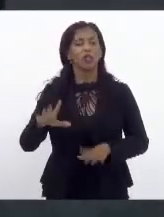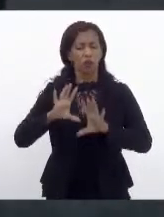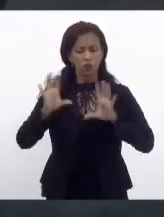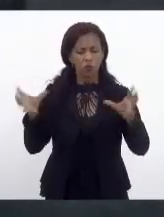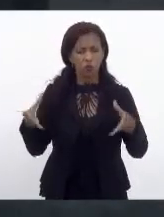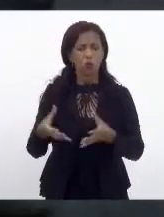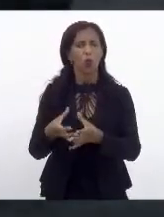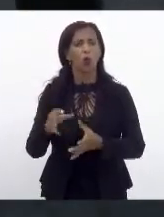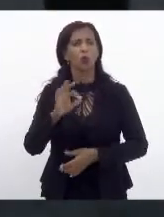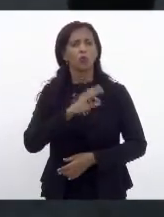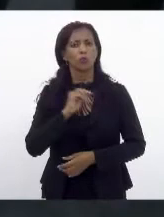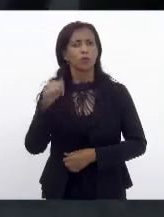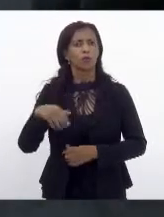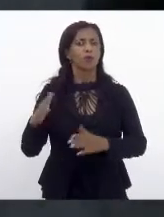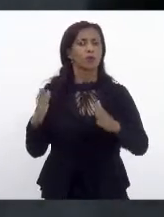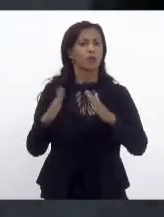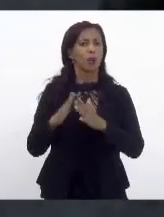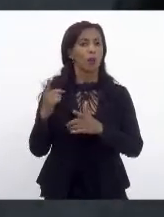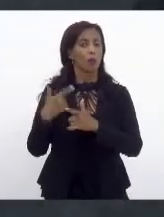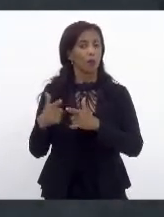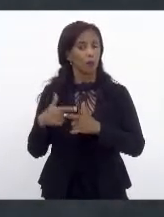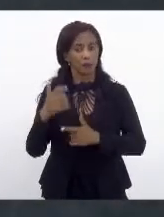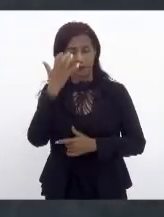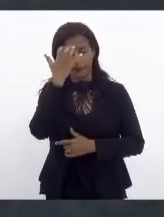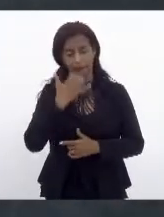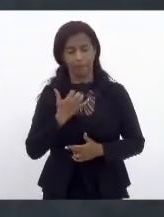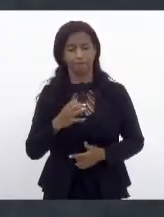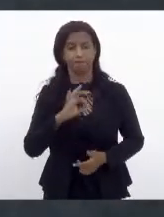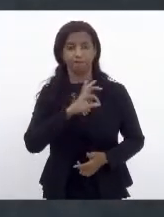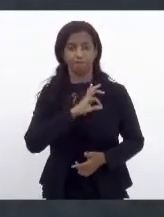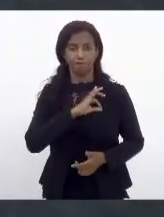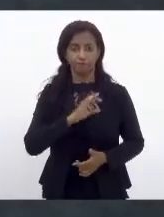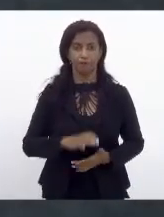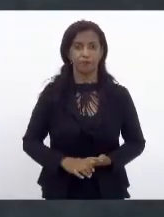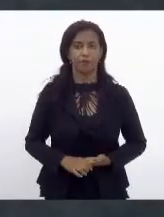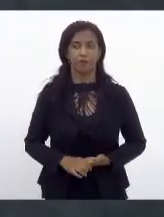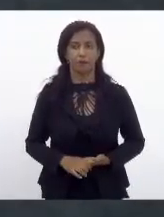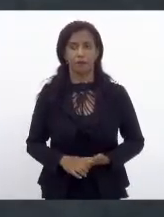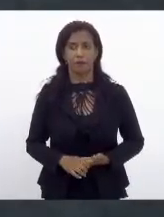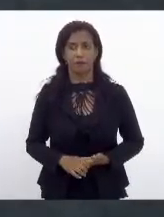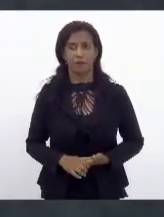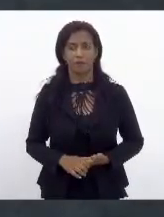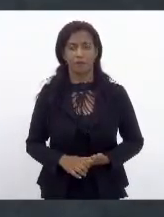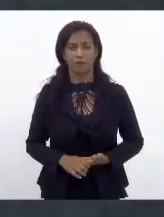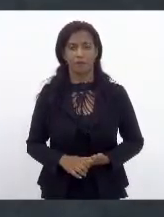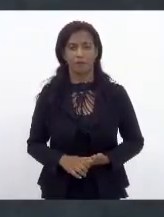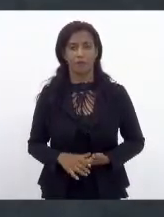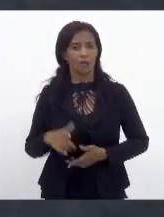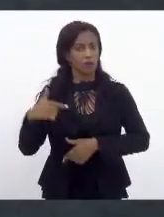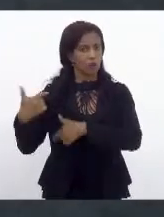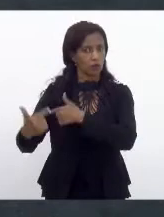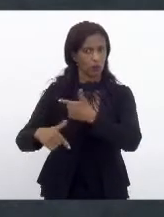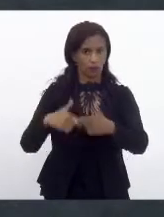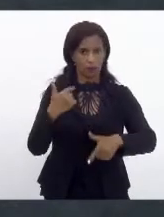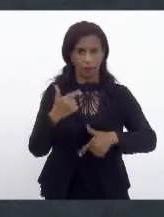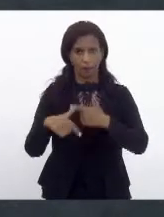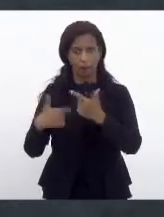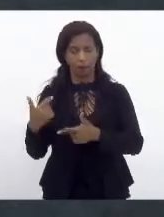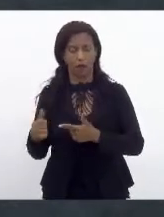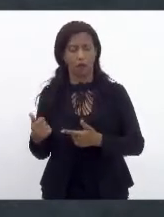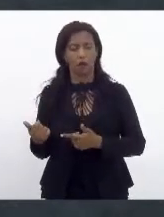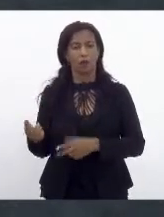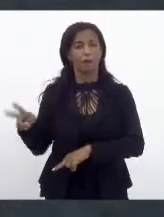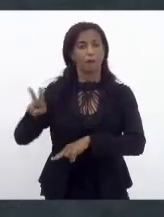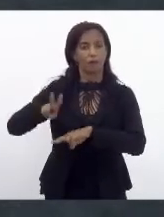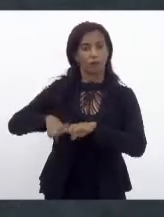nessa casa, para um problema muito grave. O policial, ele fazia o seu trabalho, prendia